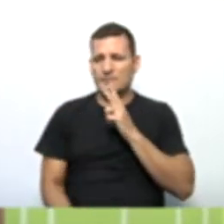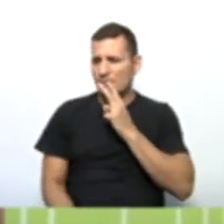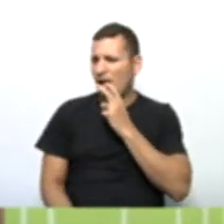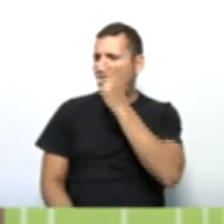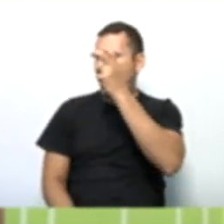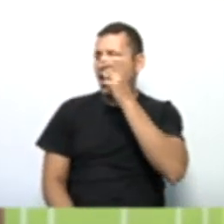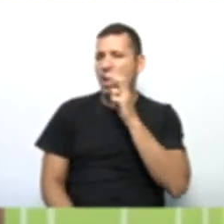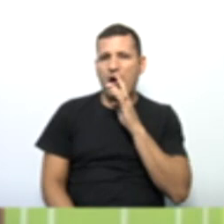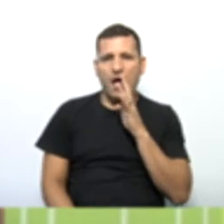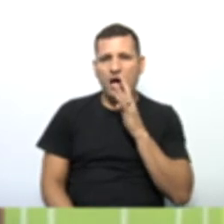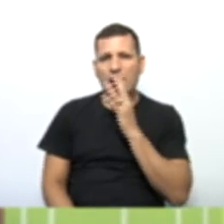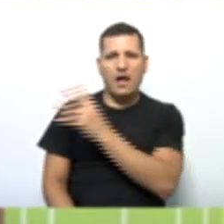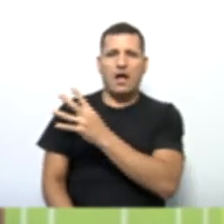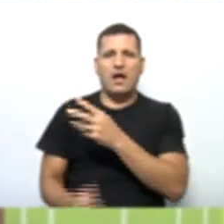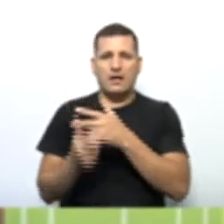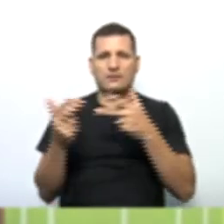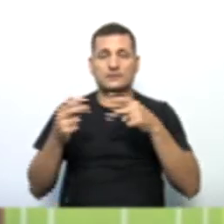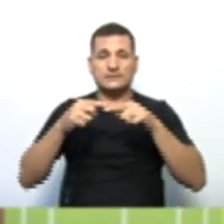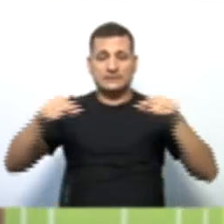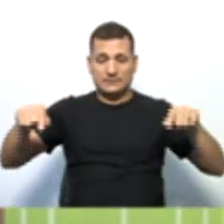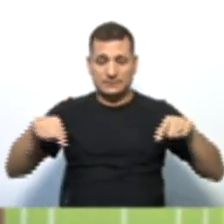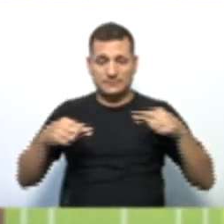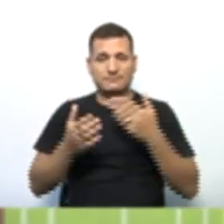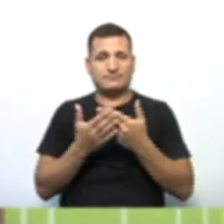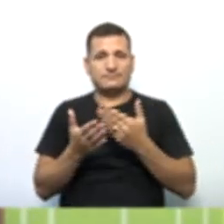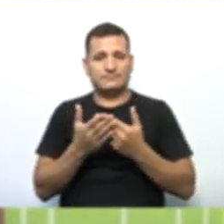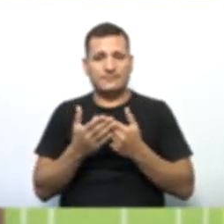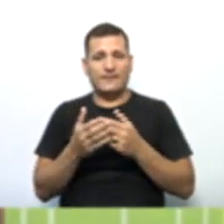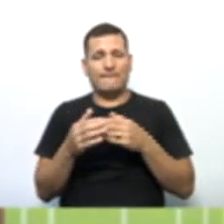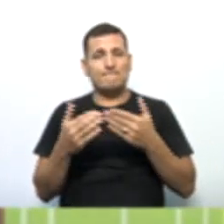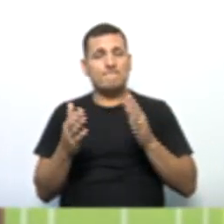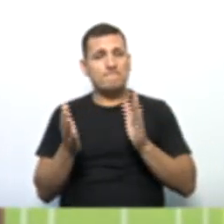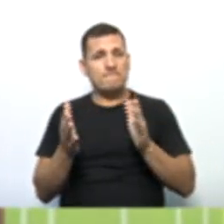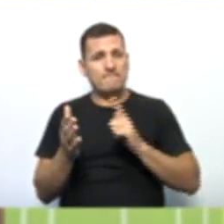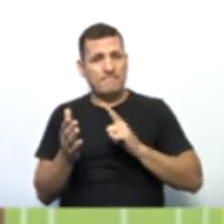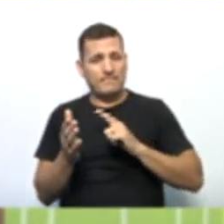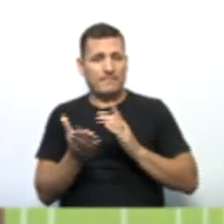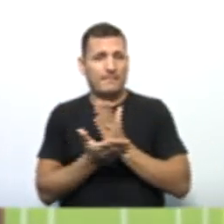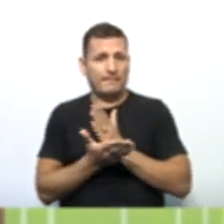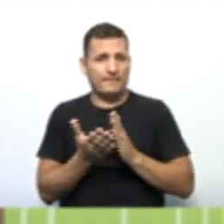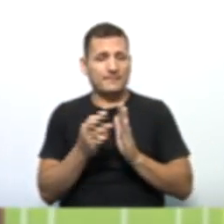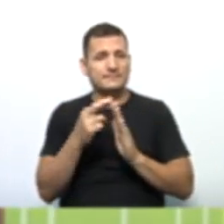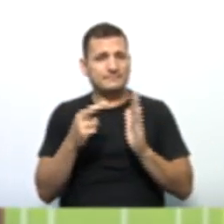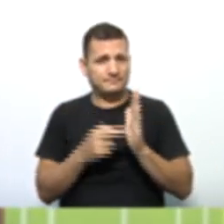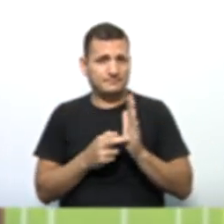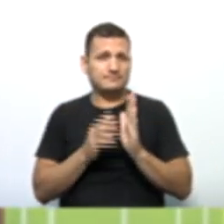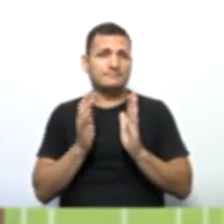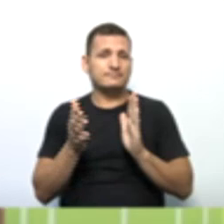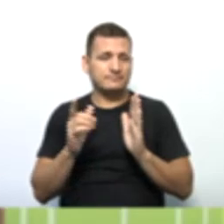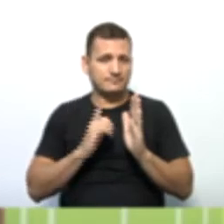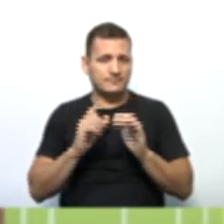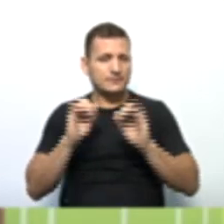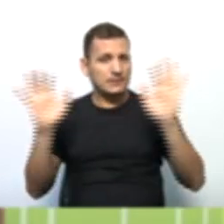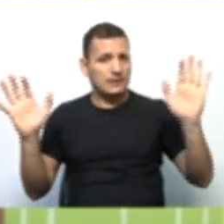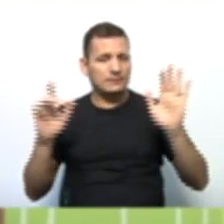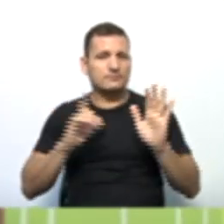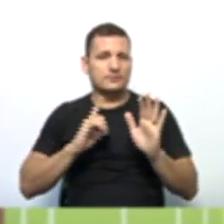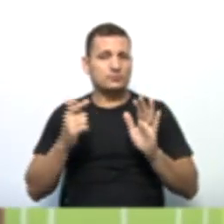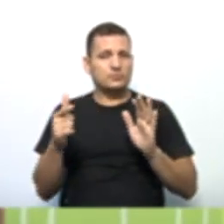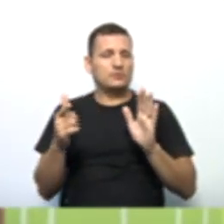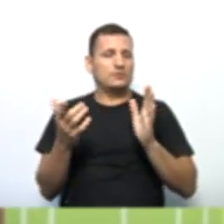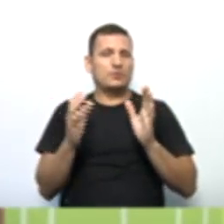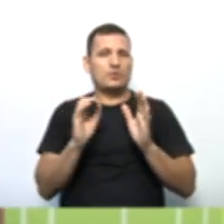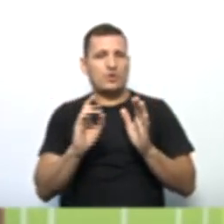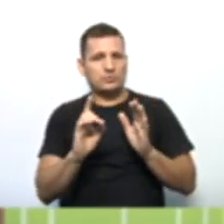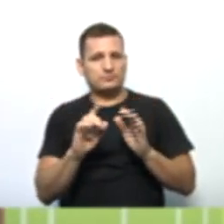outro, discutir na sala de aula. Então, a gente já tem normas de conduta que são implícitas, mesmo que não tenha um código.